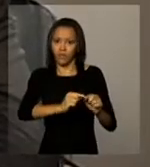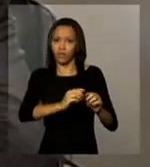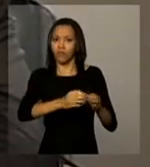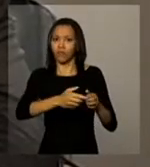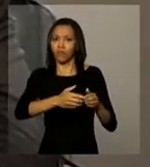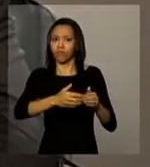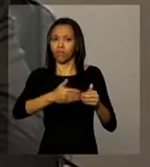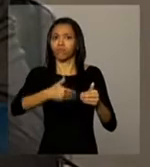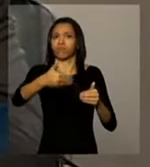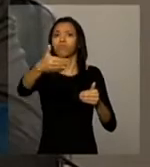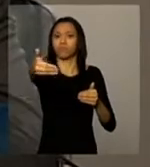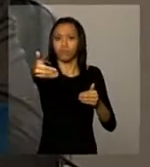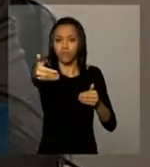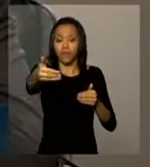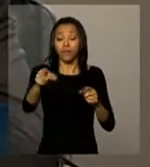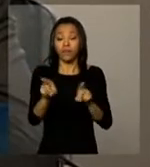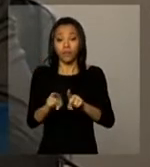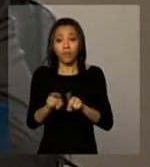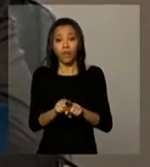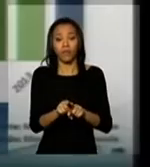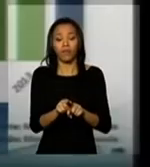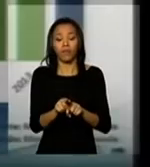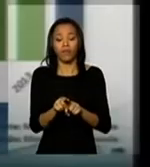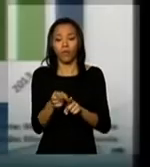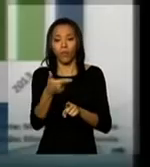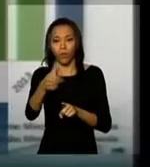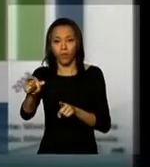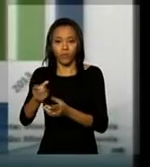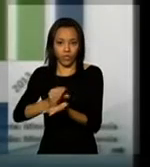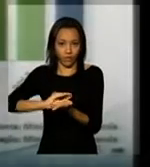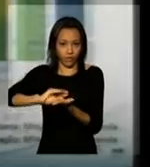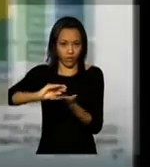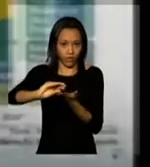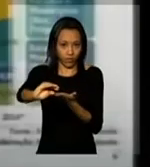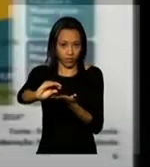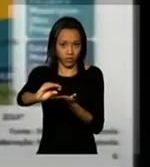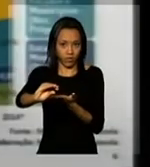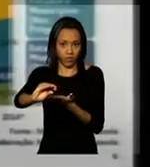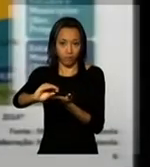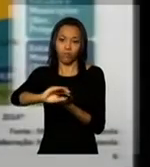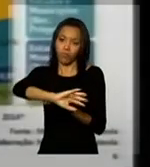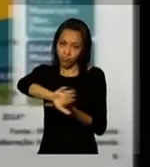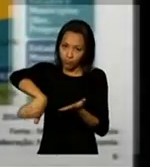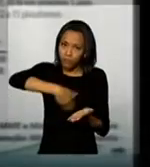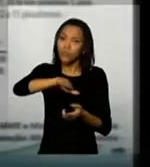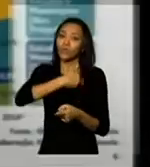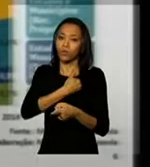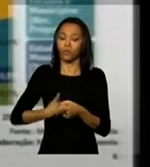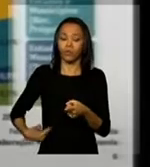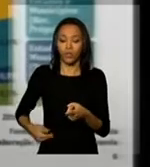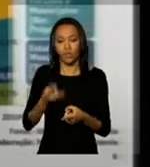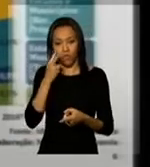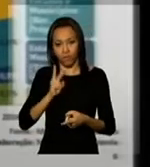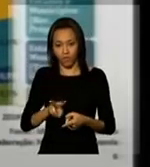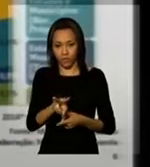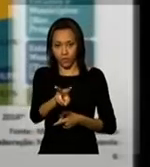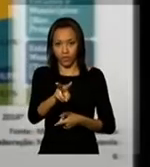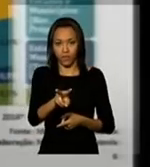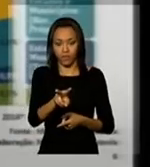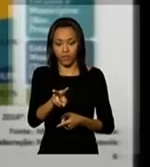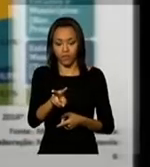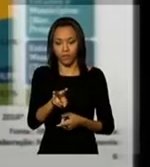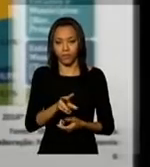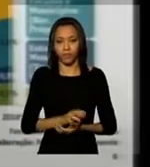também o investimento do setor público como um todo. Nós temos aí, ao